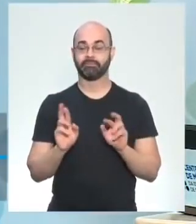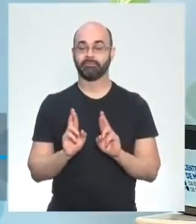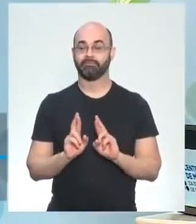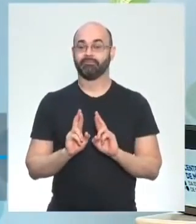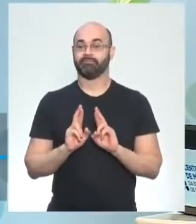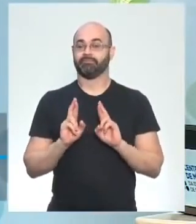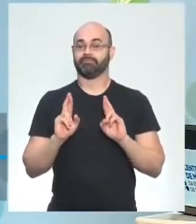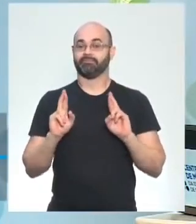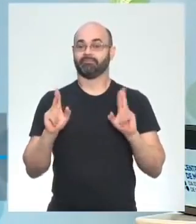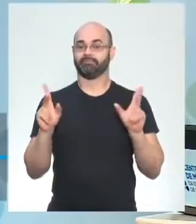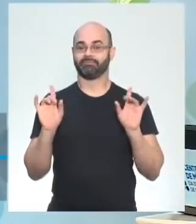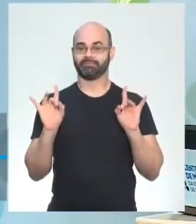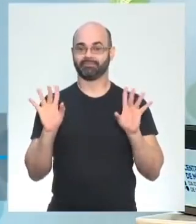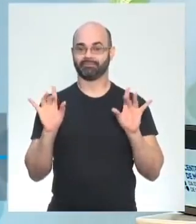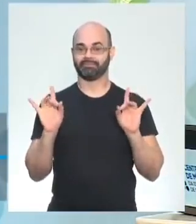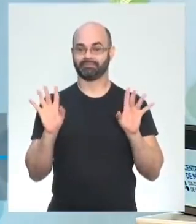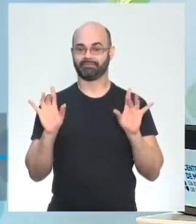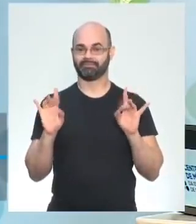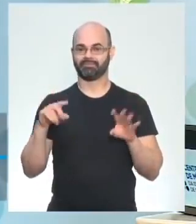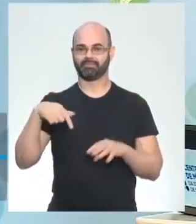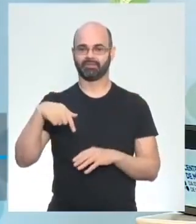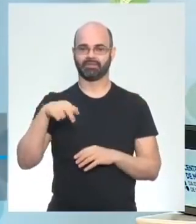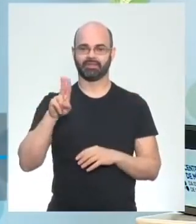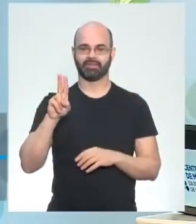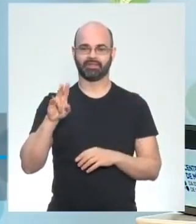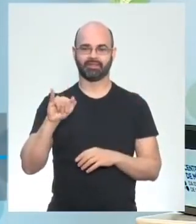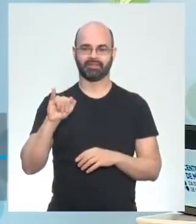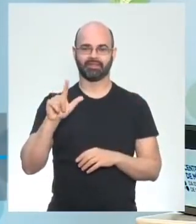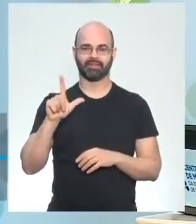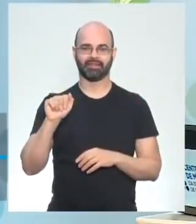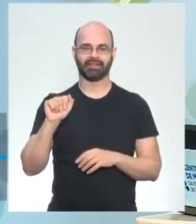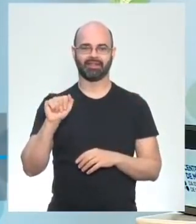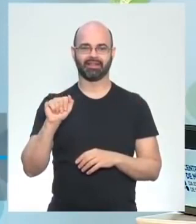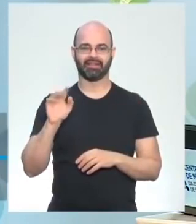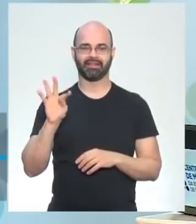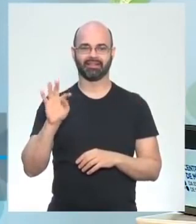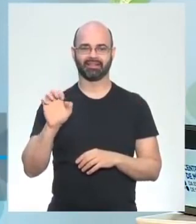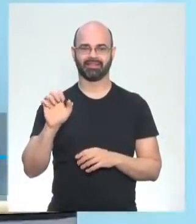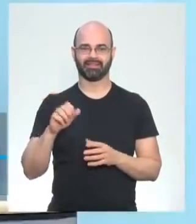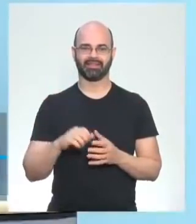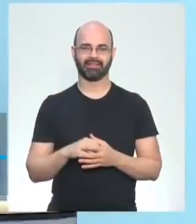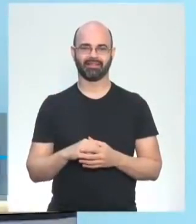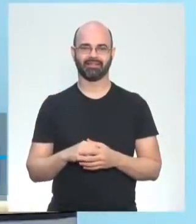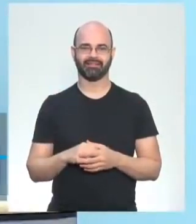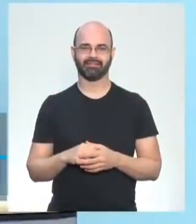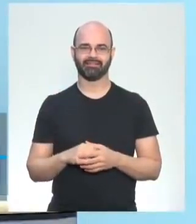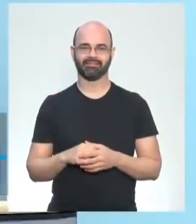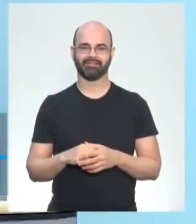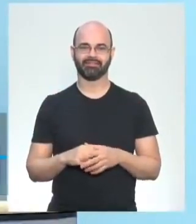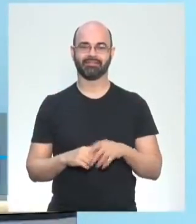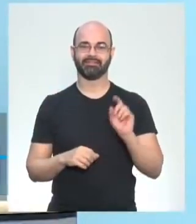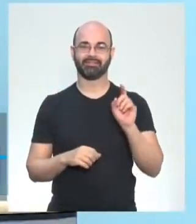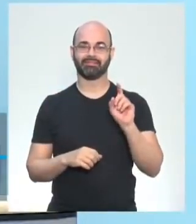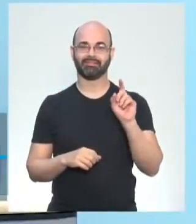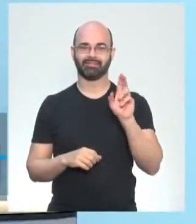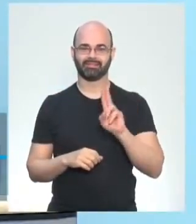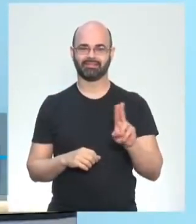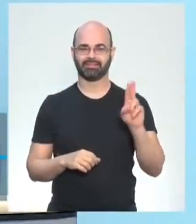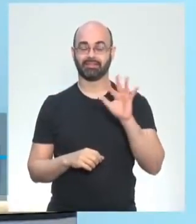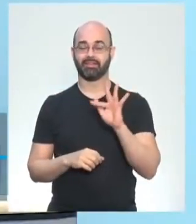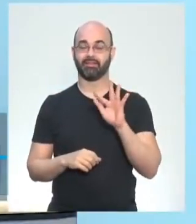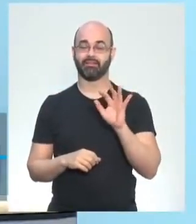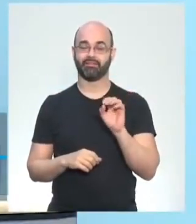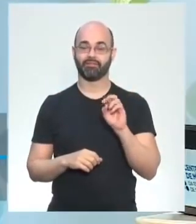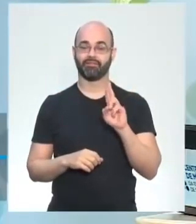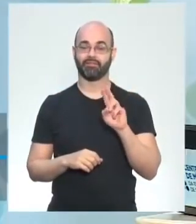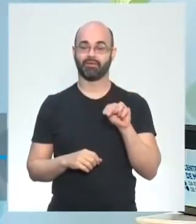excepcional. Sim. Que é o quilate, né, Tony? Então, Isso. Não, é utilizado na fornitura, né? Que é a